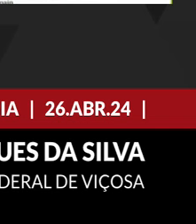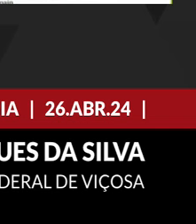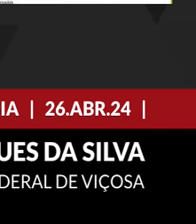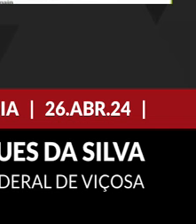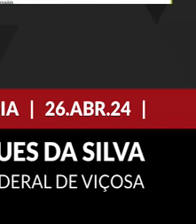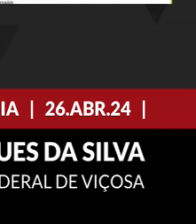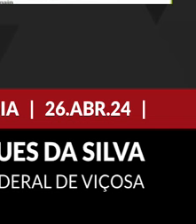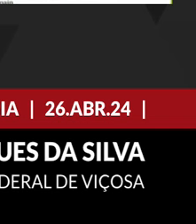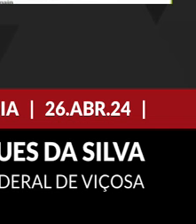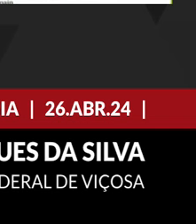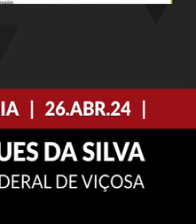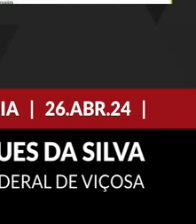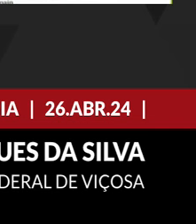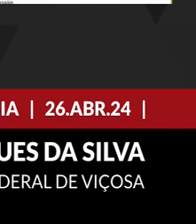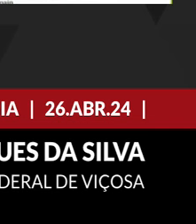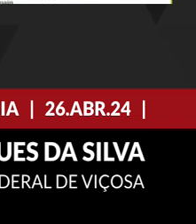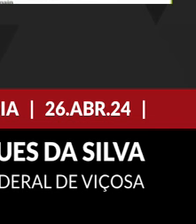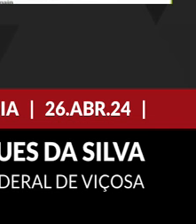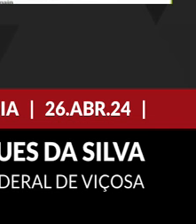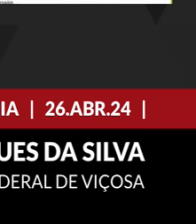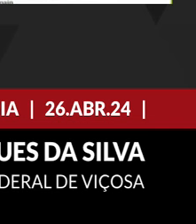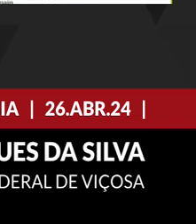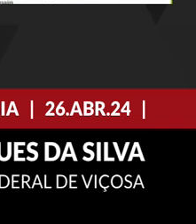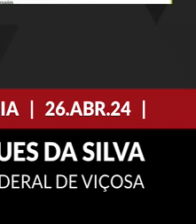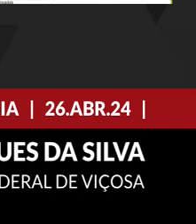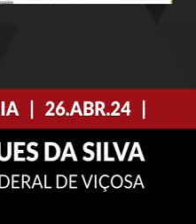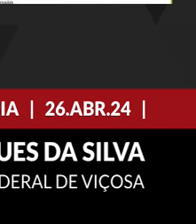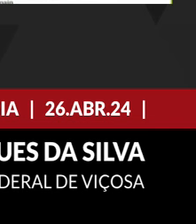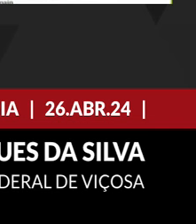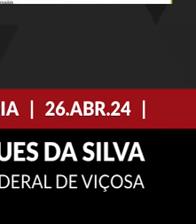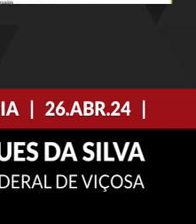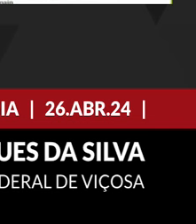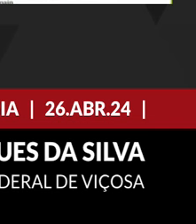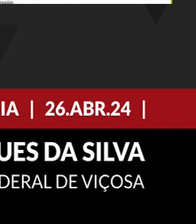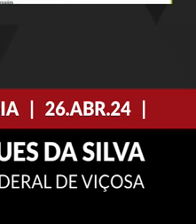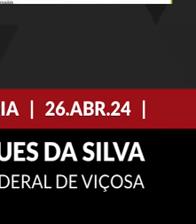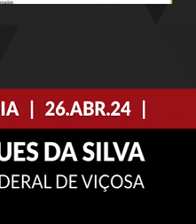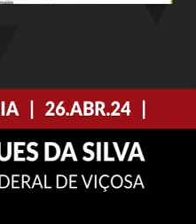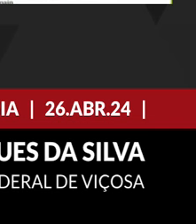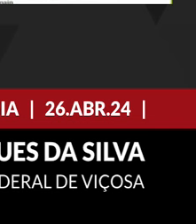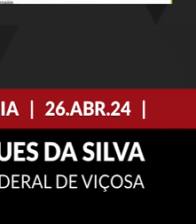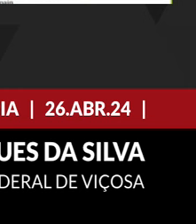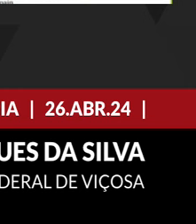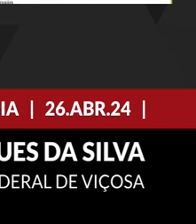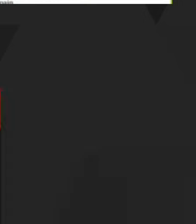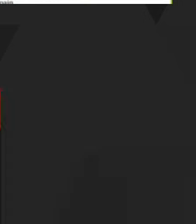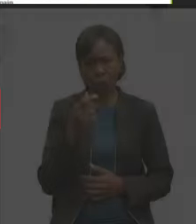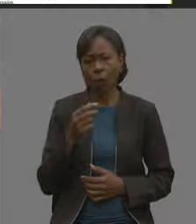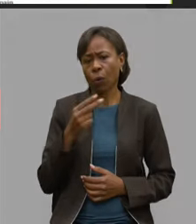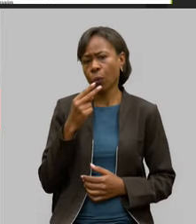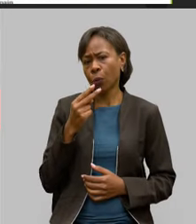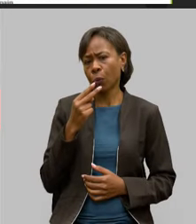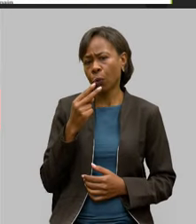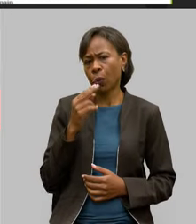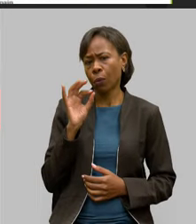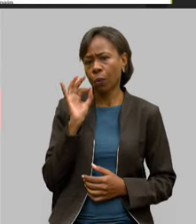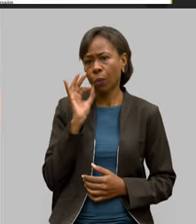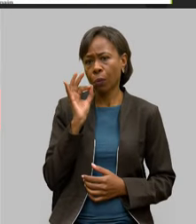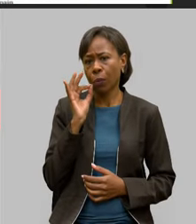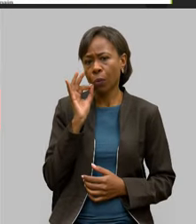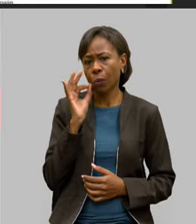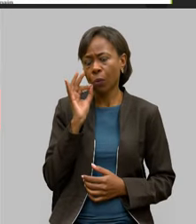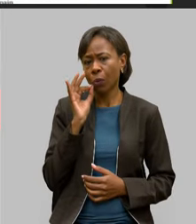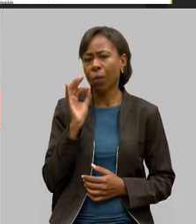psicoativo perfeito sem efeito psicoativo se alguém resolver fumar esse negócio só vai